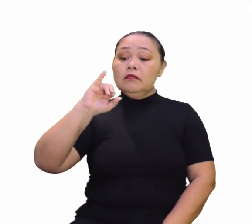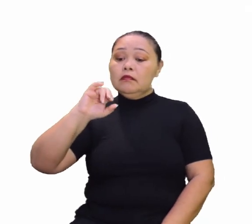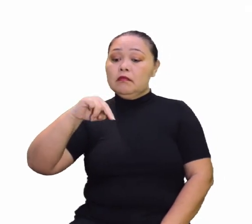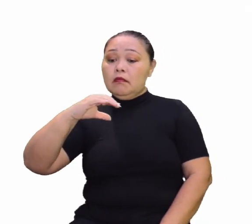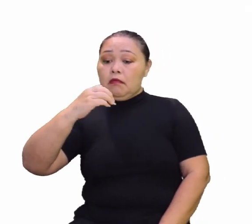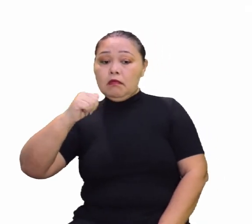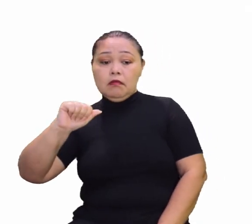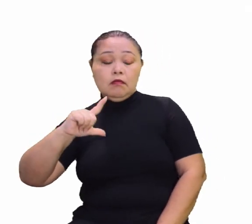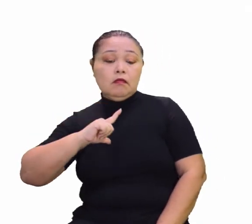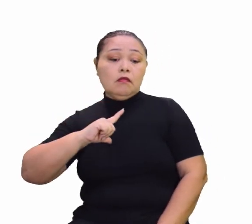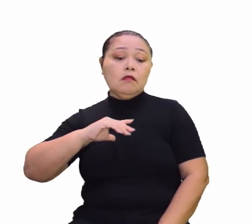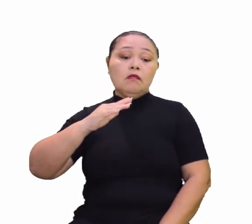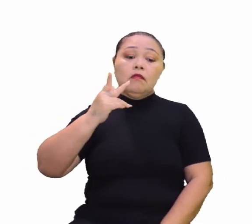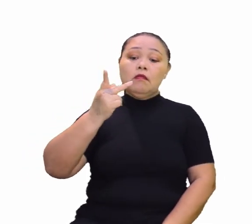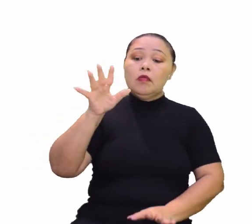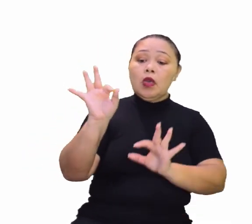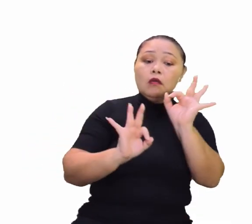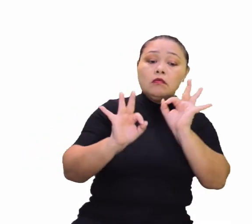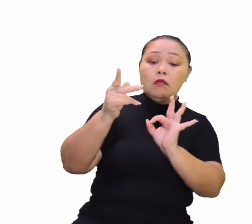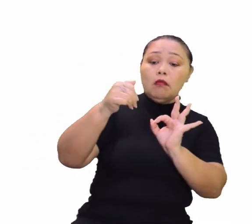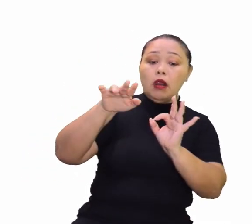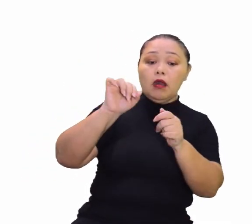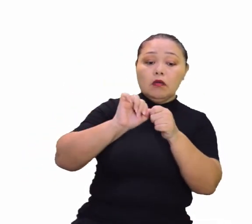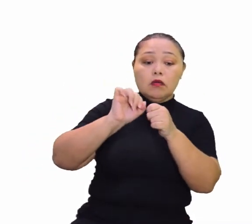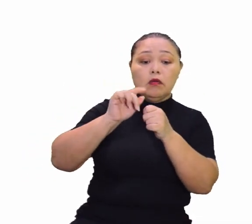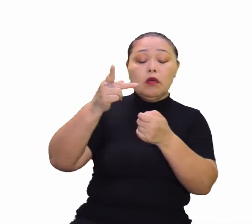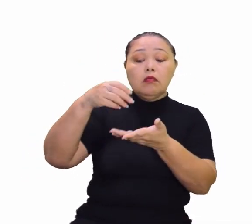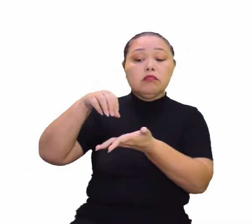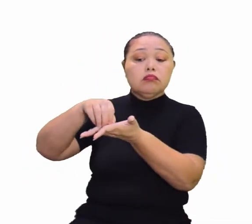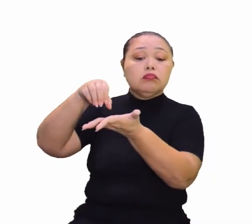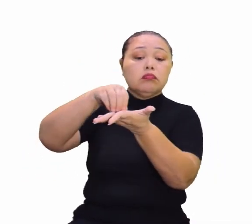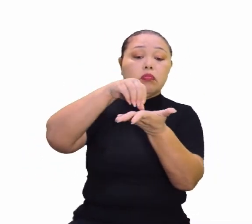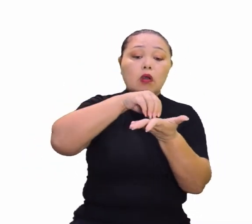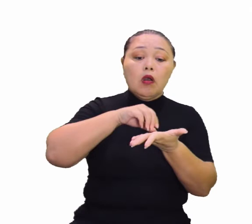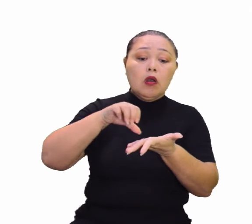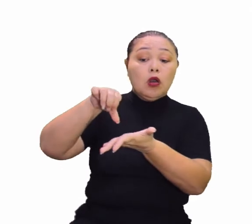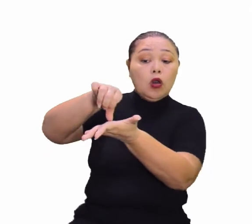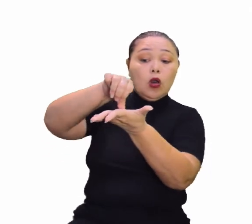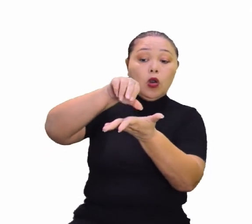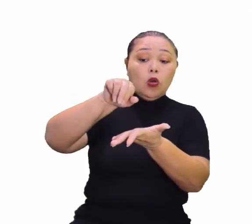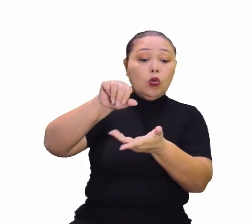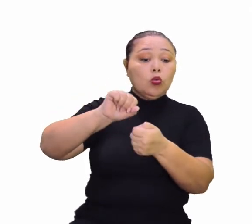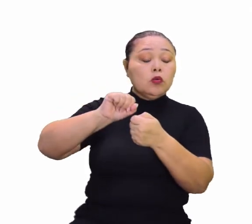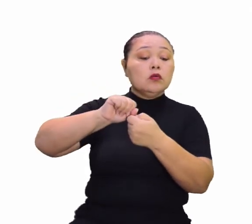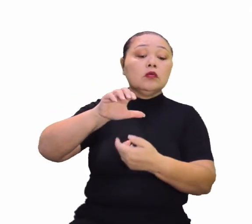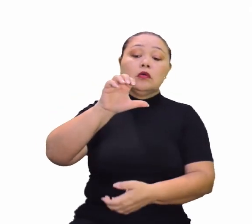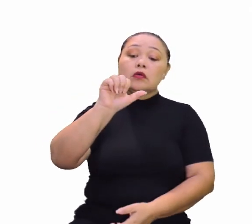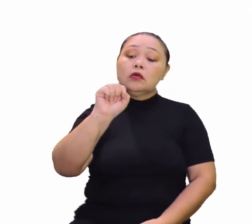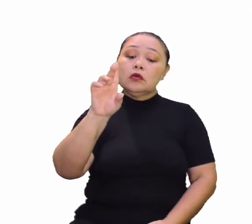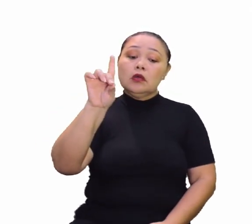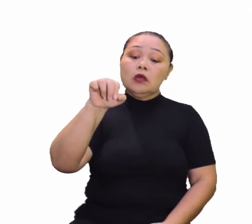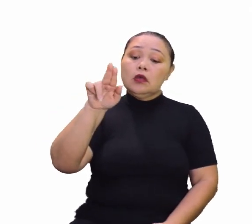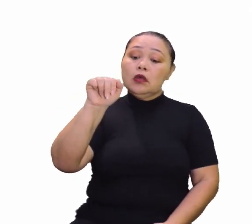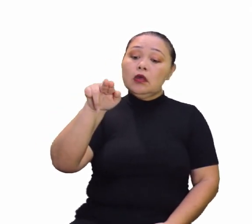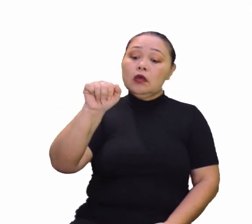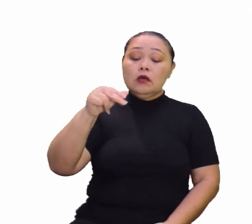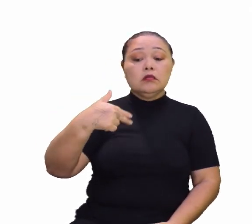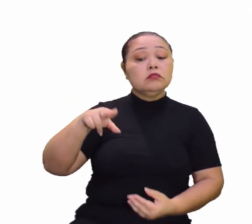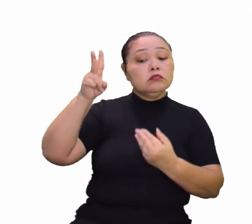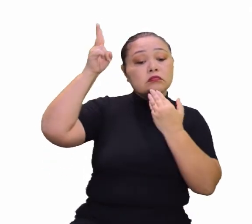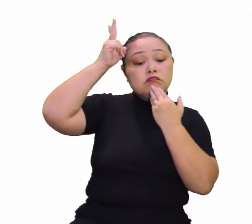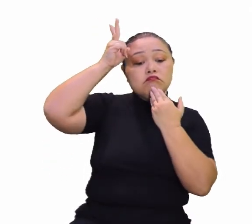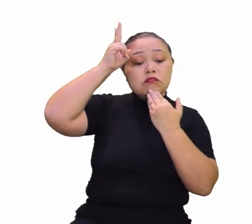INCRA. C, Planaflora e Polo Noroeste. D, SEDAM e FUNAI. E aí, Ibama e